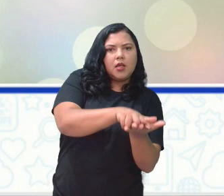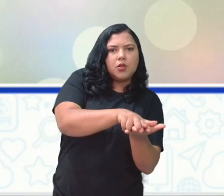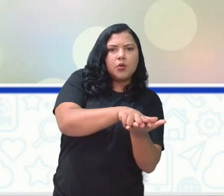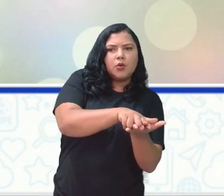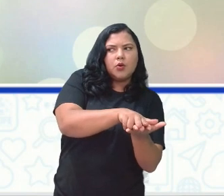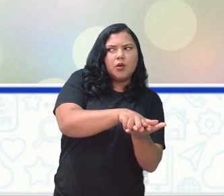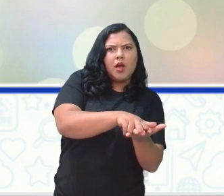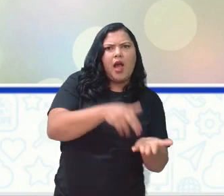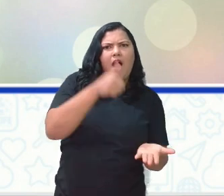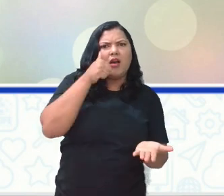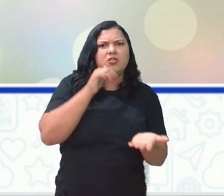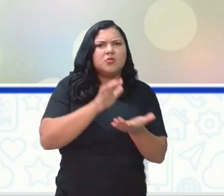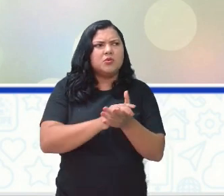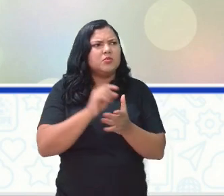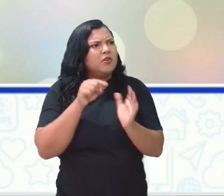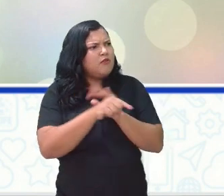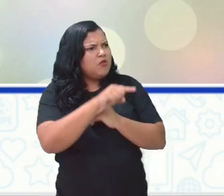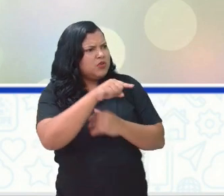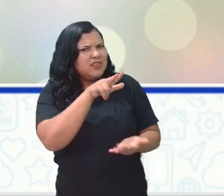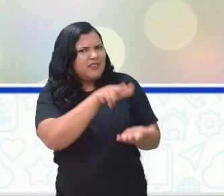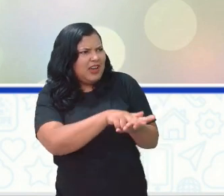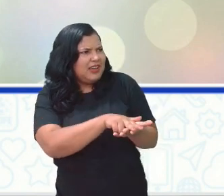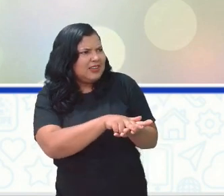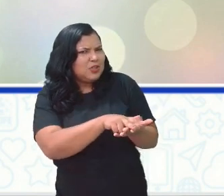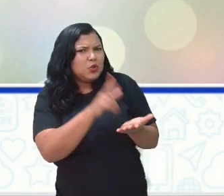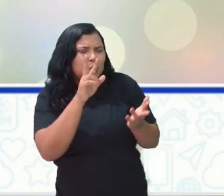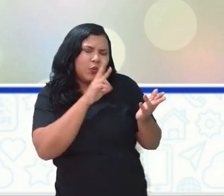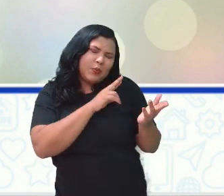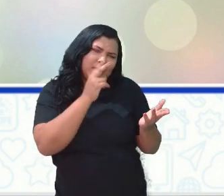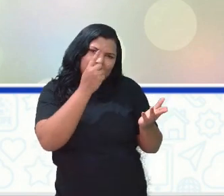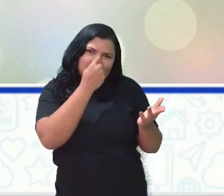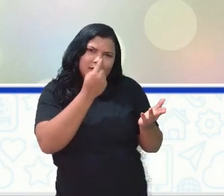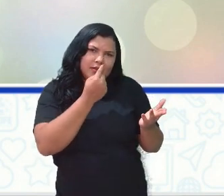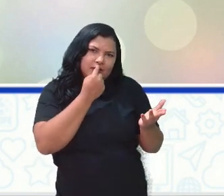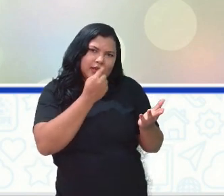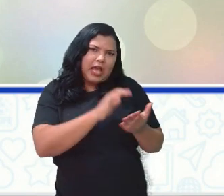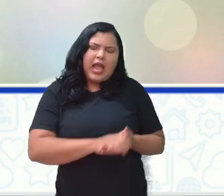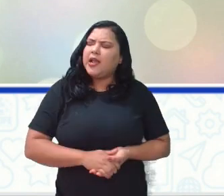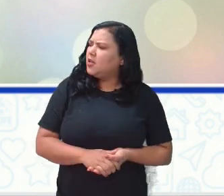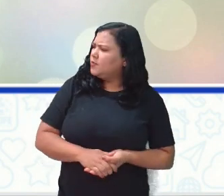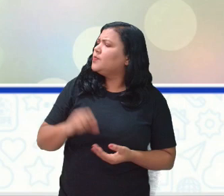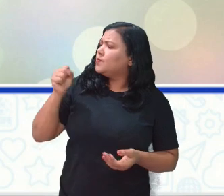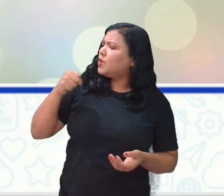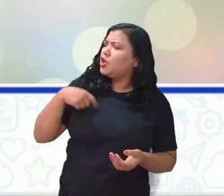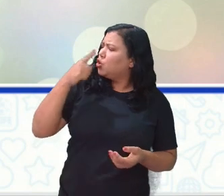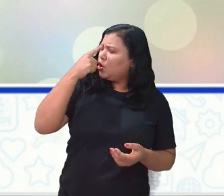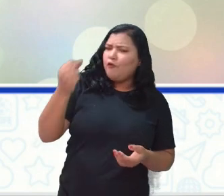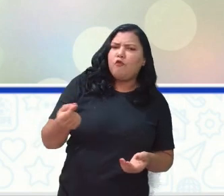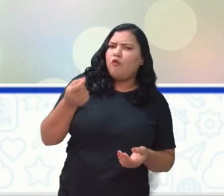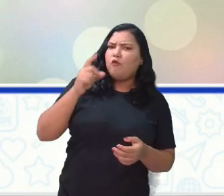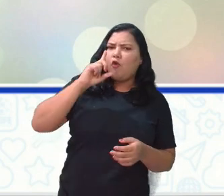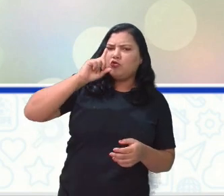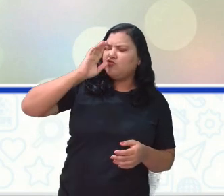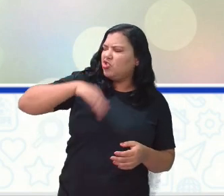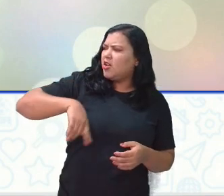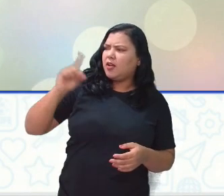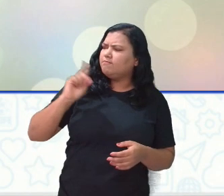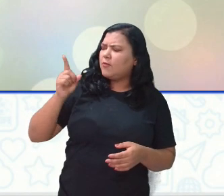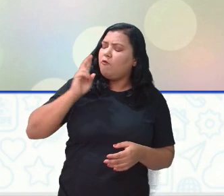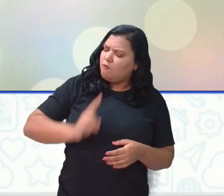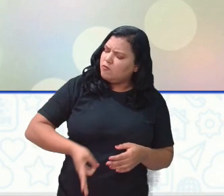na cama?" perguntou a mulher. "Vou. Aliás, não vou mais tirar esse nariz." "Mas por quê?" "Por que não?"